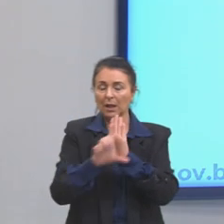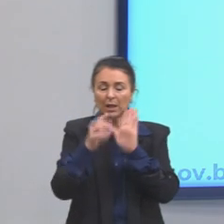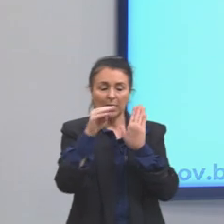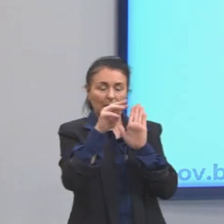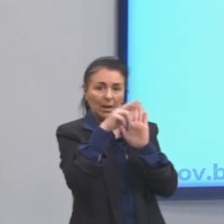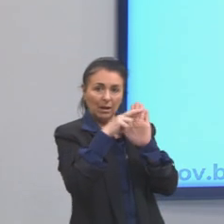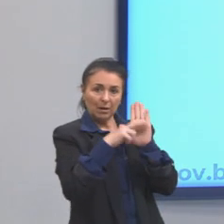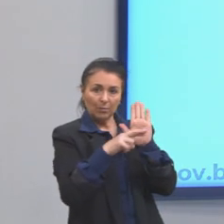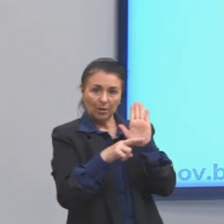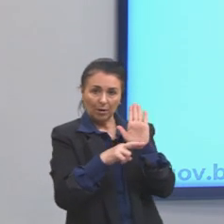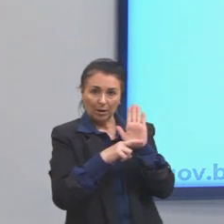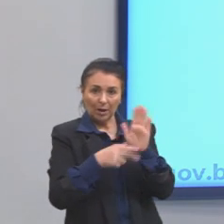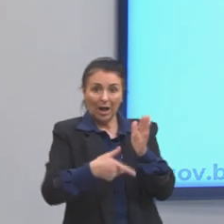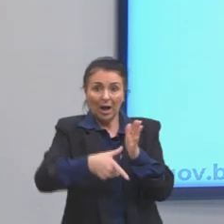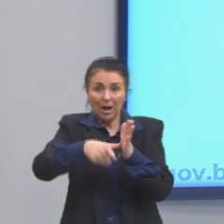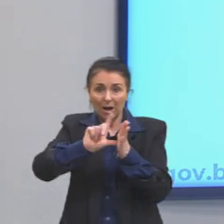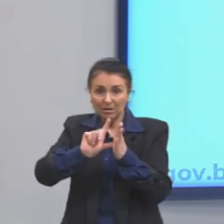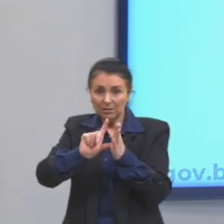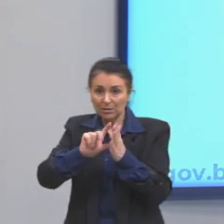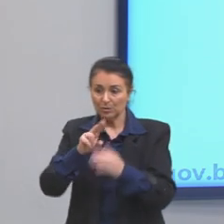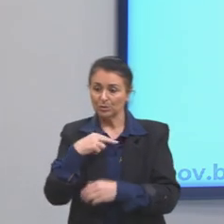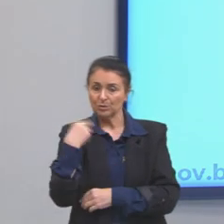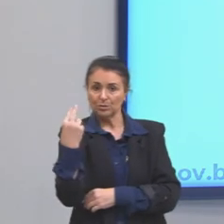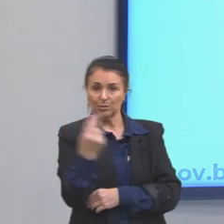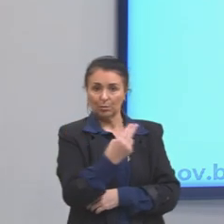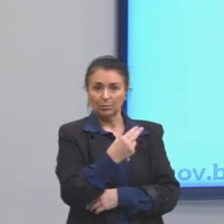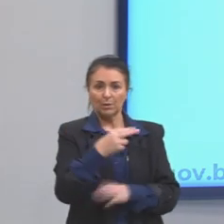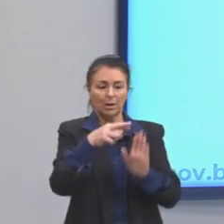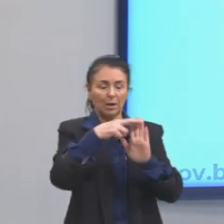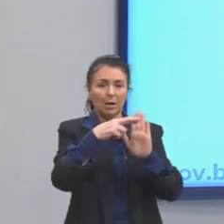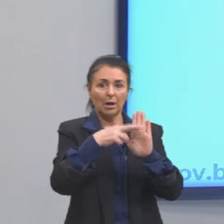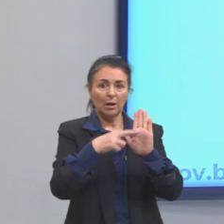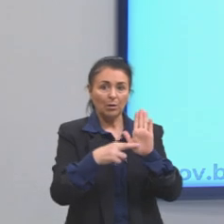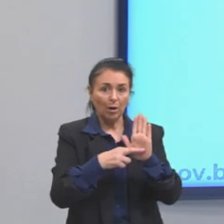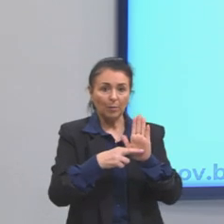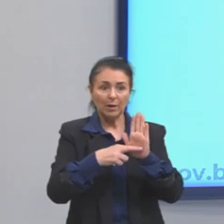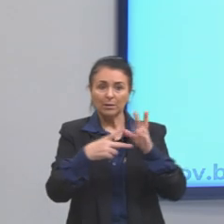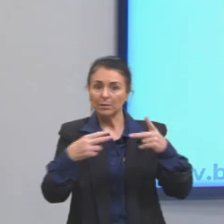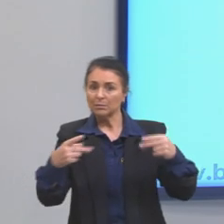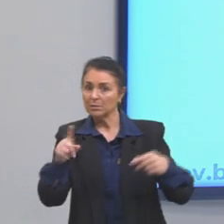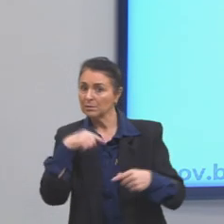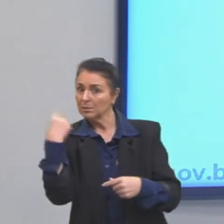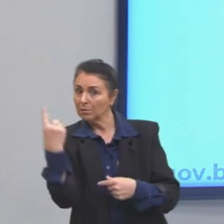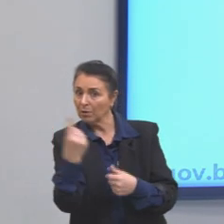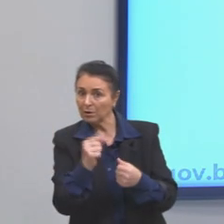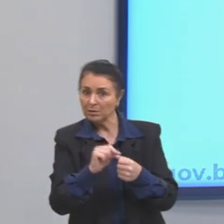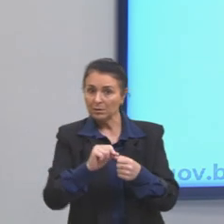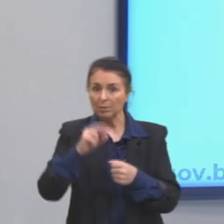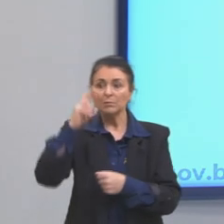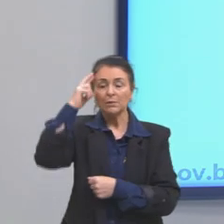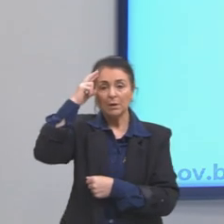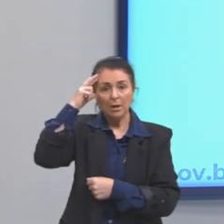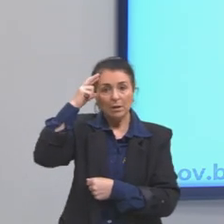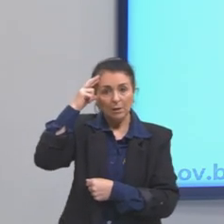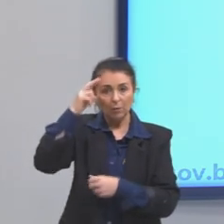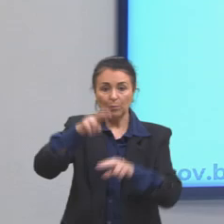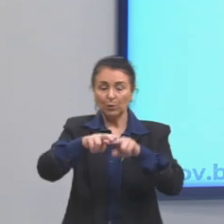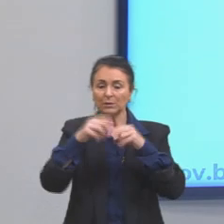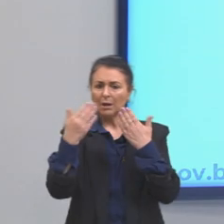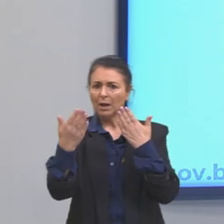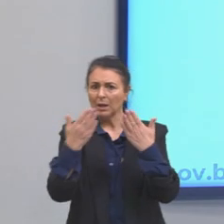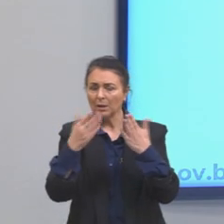prefeito relativa As Nossas ações ora a norma Suprema dos atos humanos é a razão desse modo em última análise